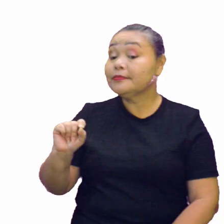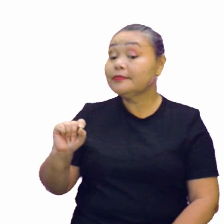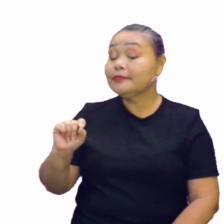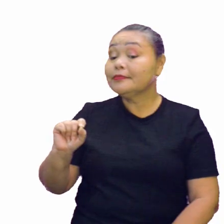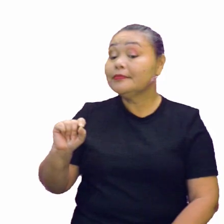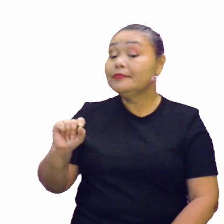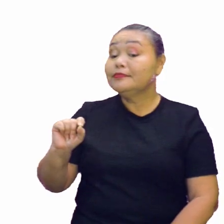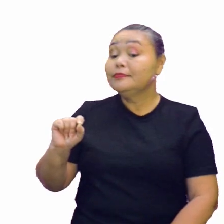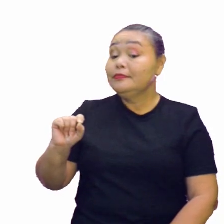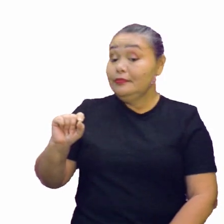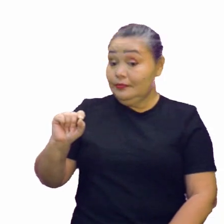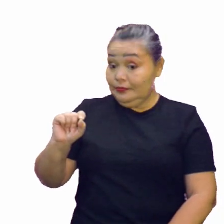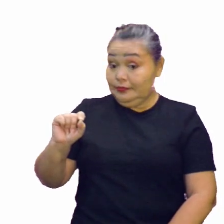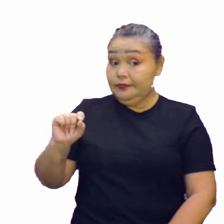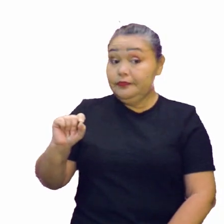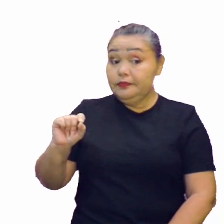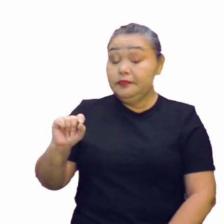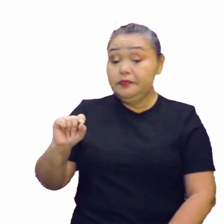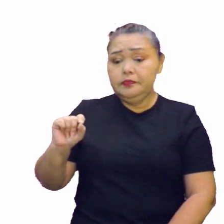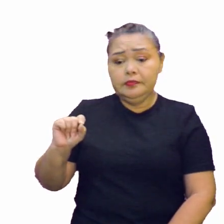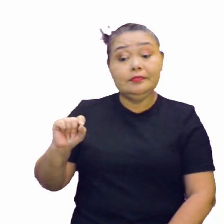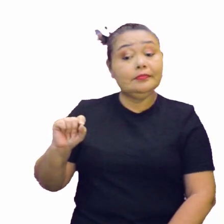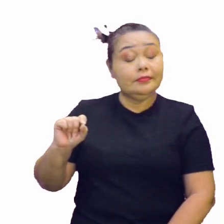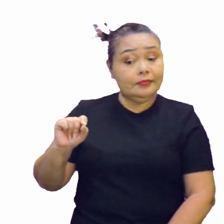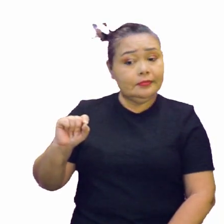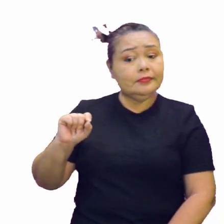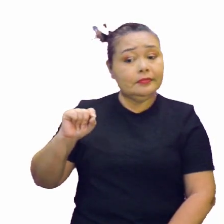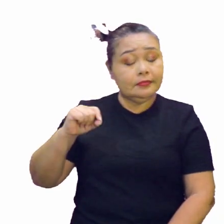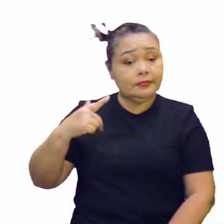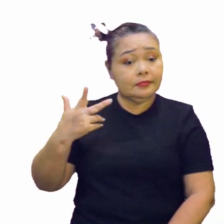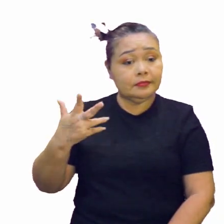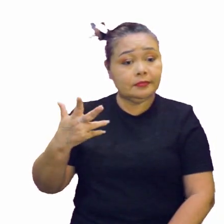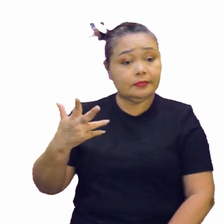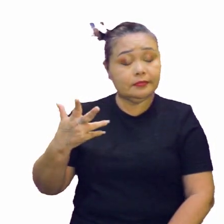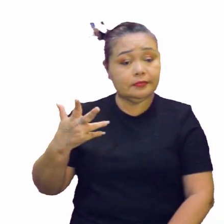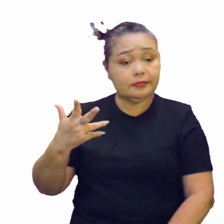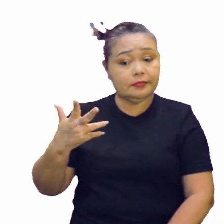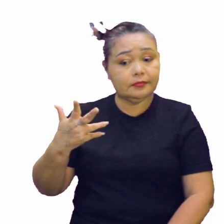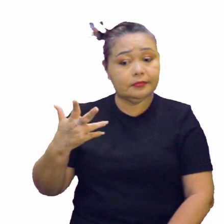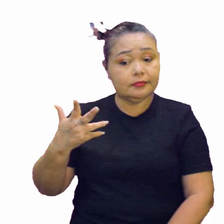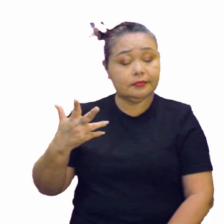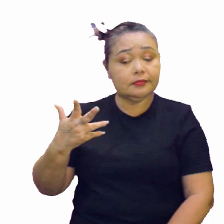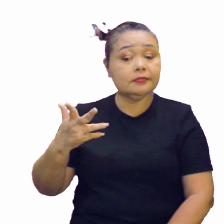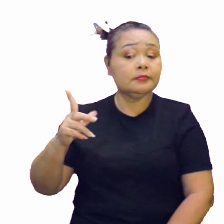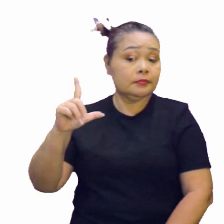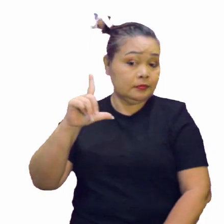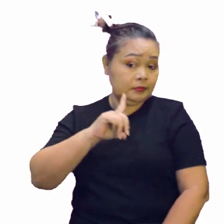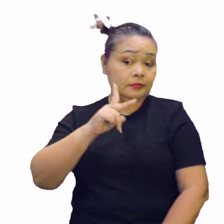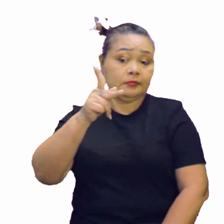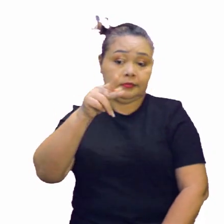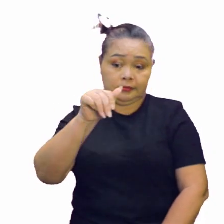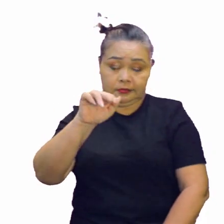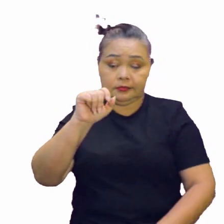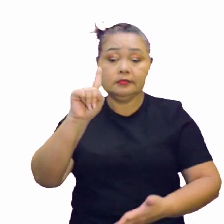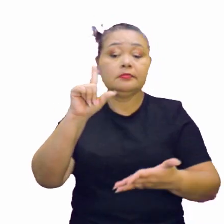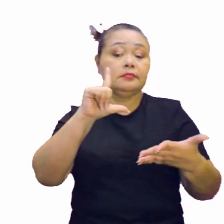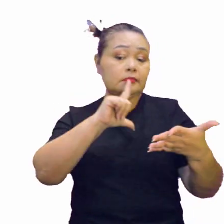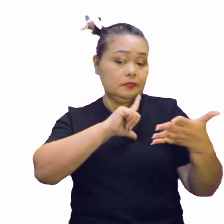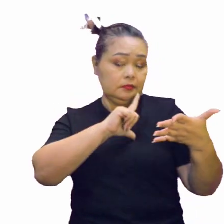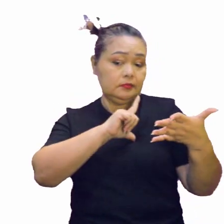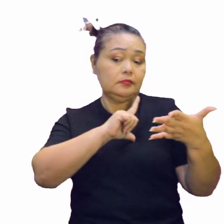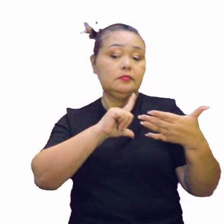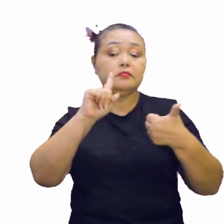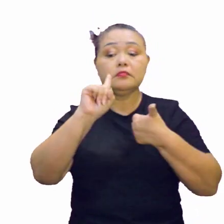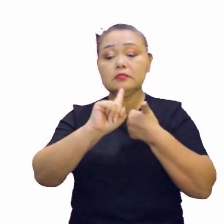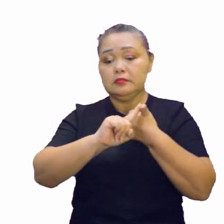não é só um simples trato cultural. Tem podas, né, que são